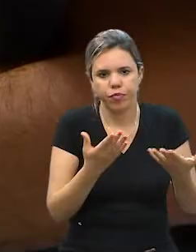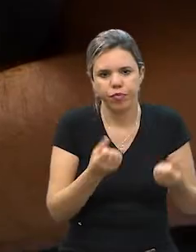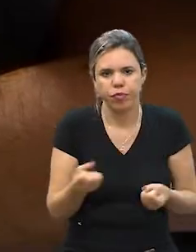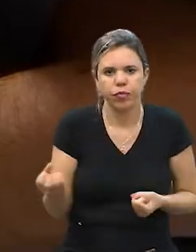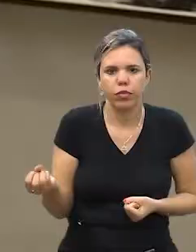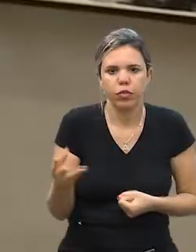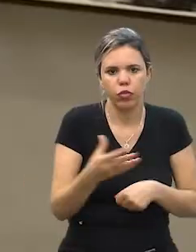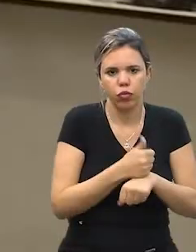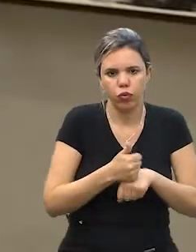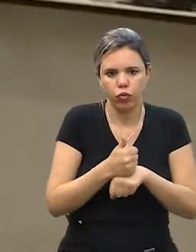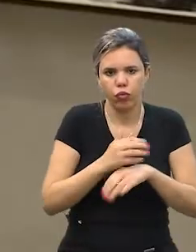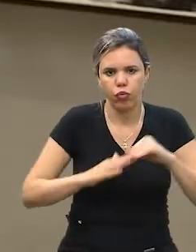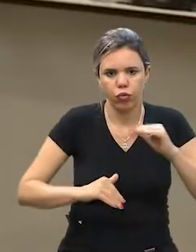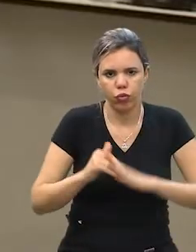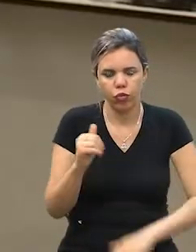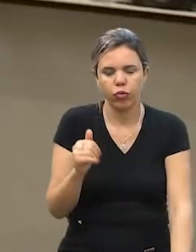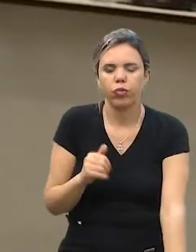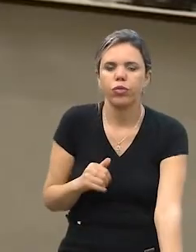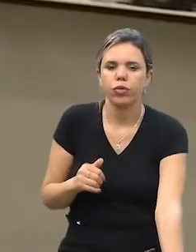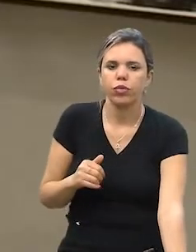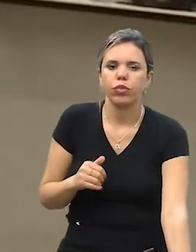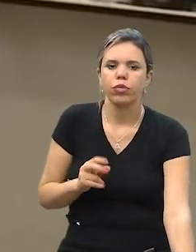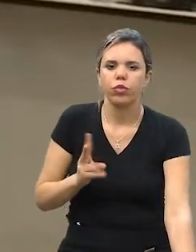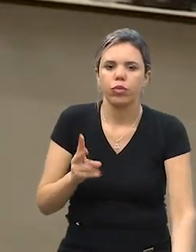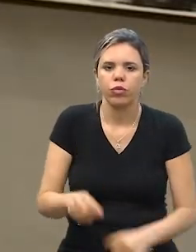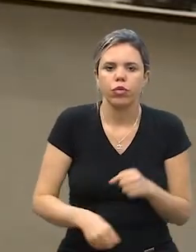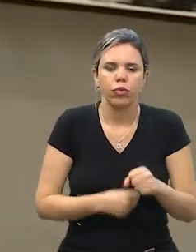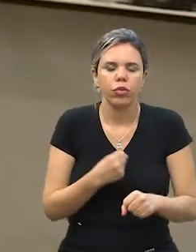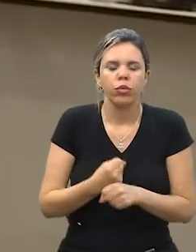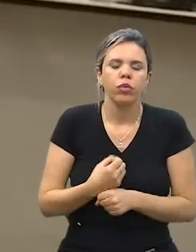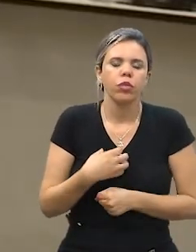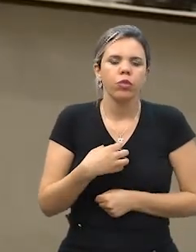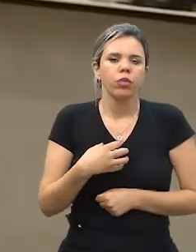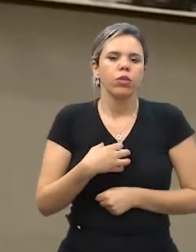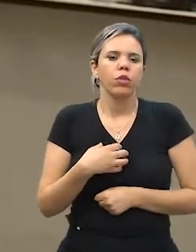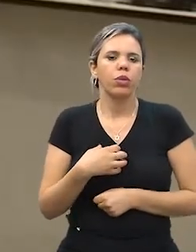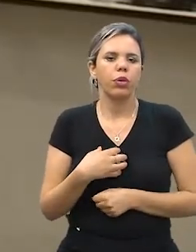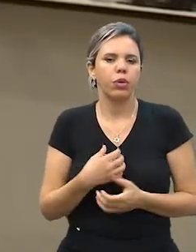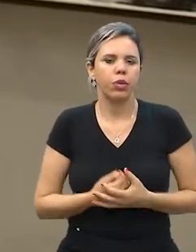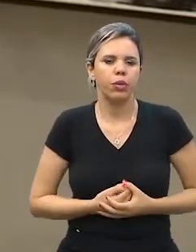receba novos profissionais anualmente de uma maneira